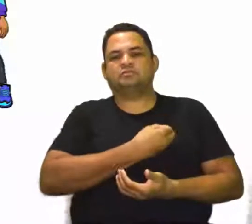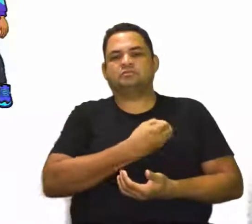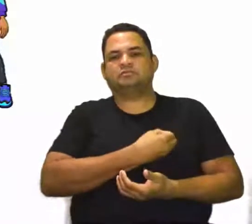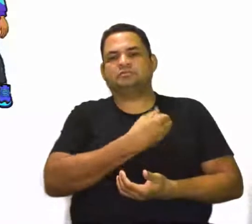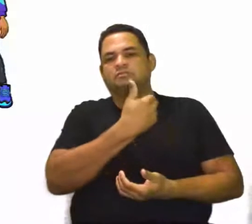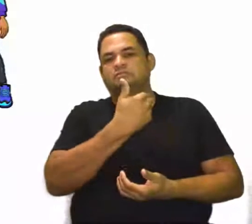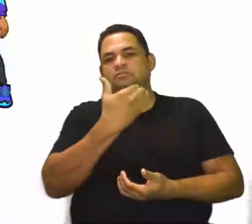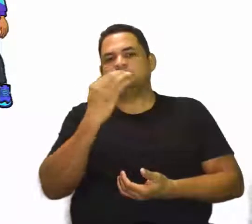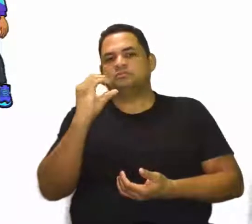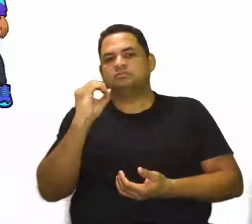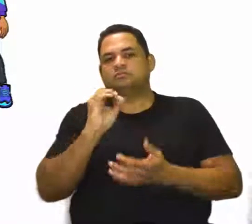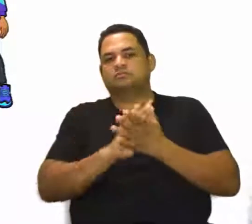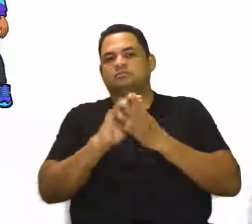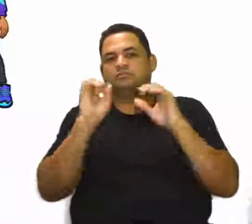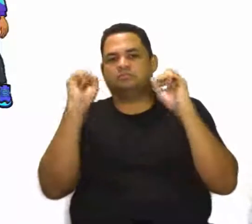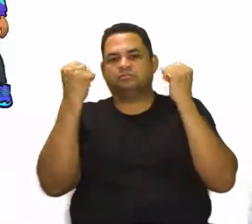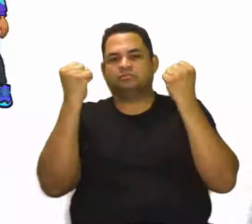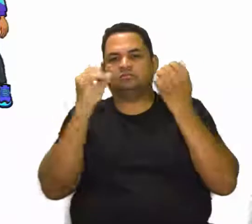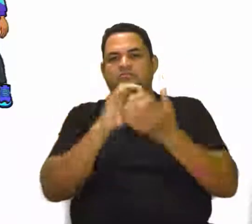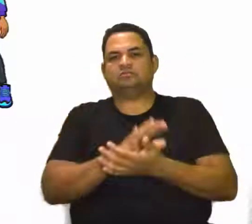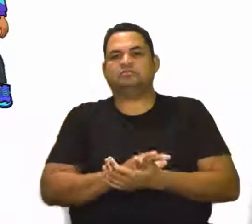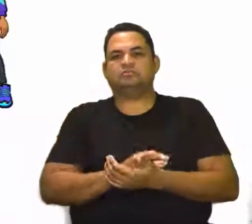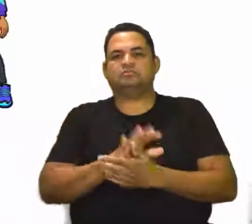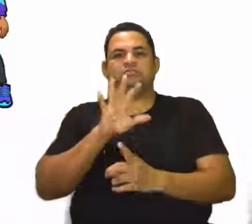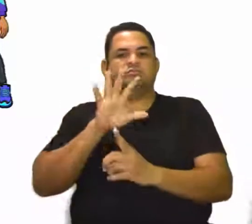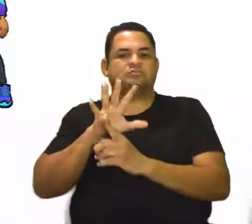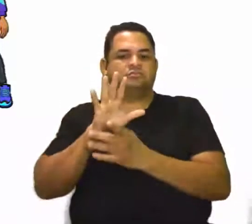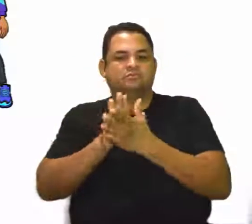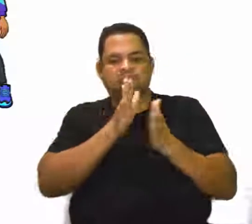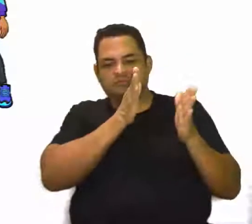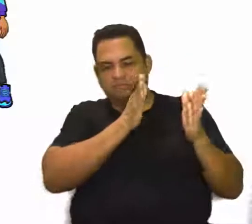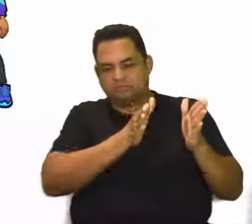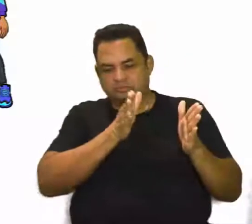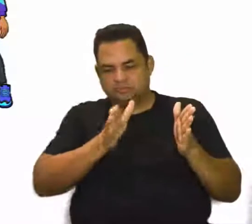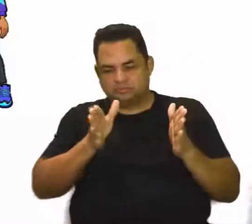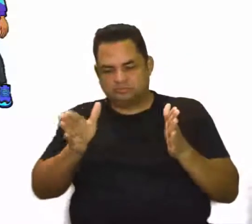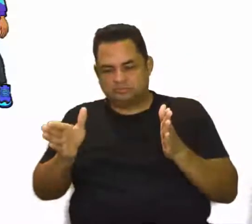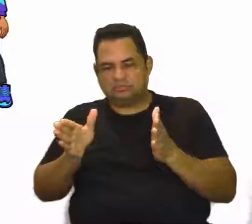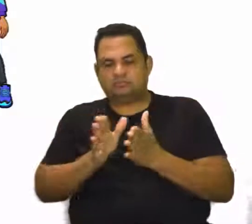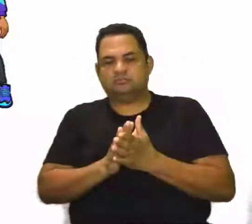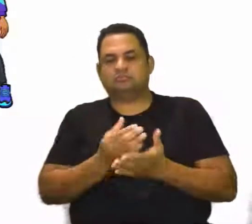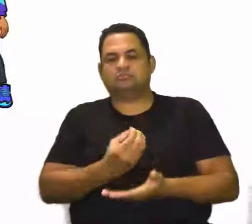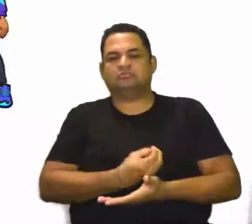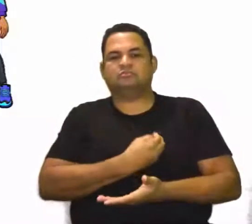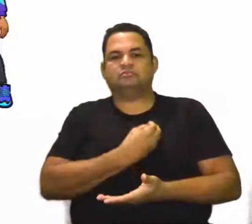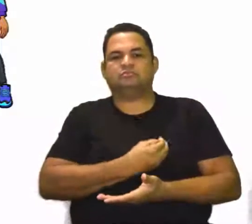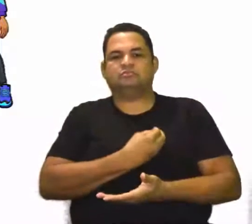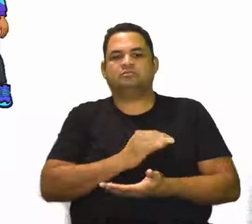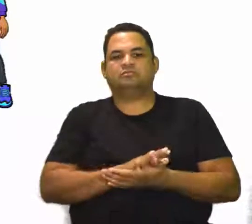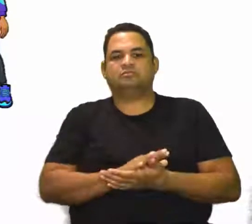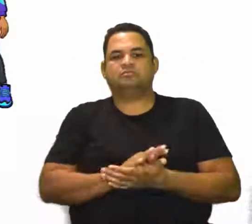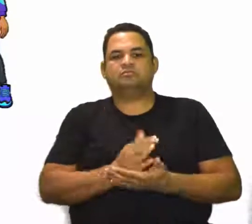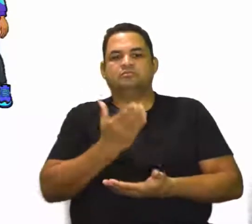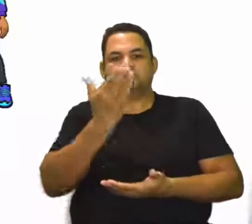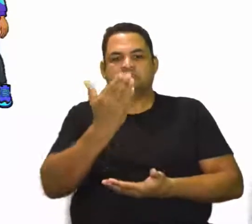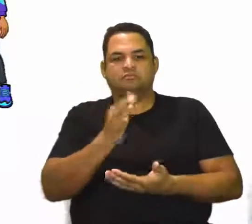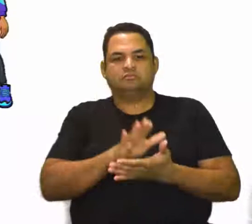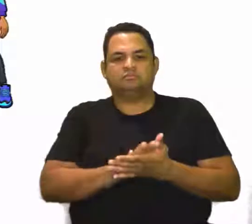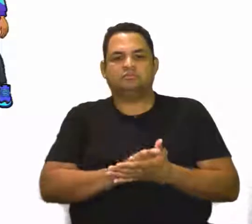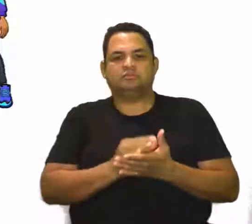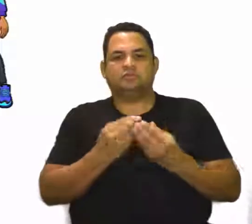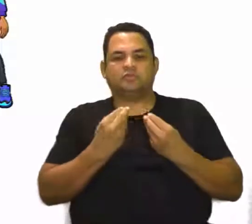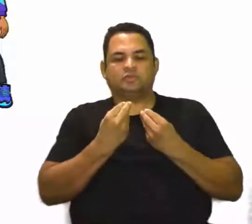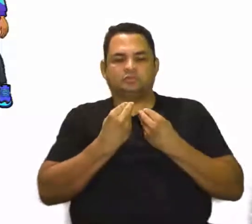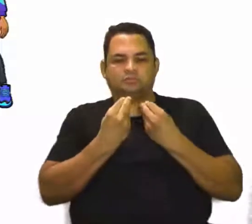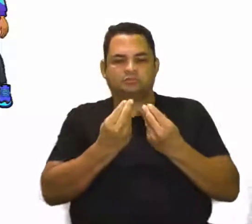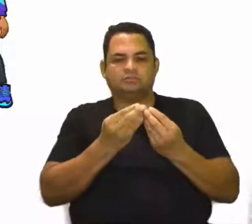então, falando aí sobre atividade física e seus efeitos na fase da vida. Eu vou pedir para entrar nesse slide, professora, porque